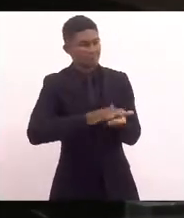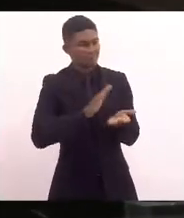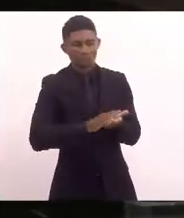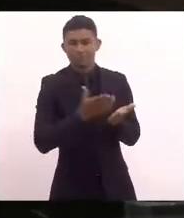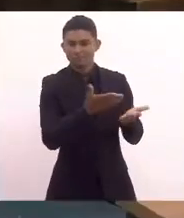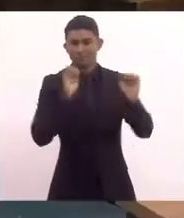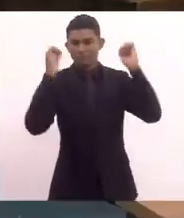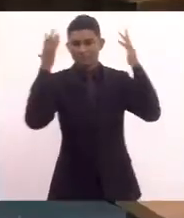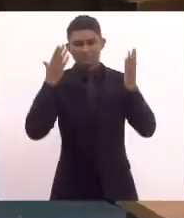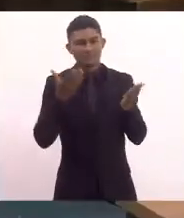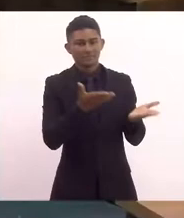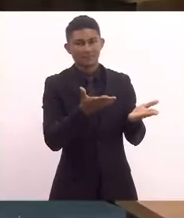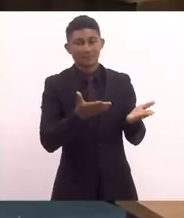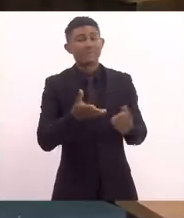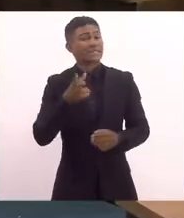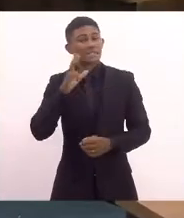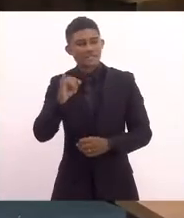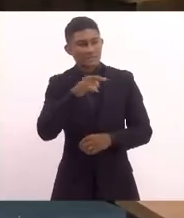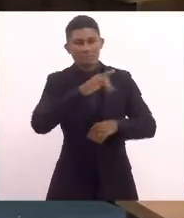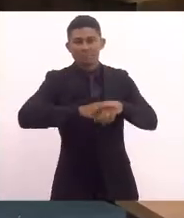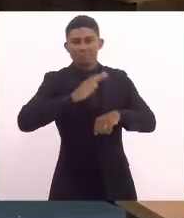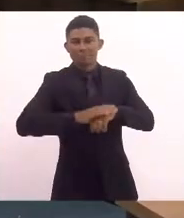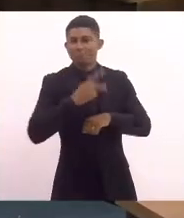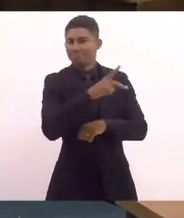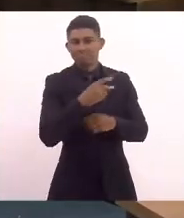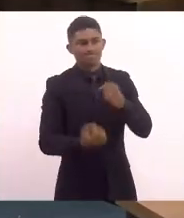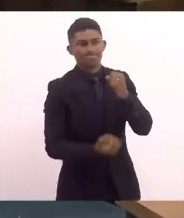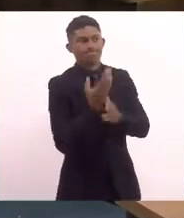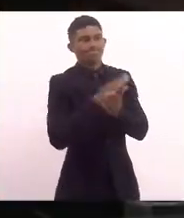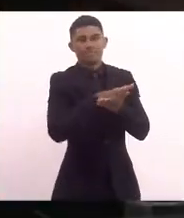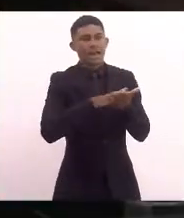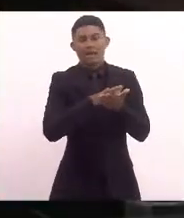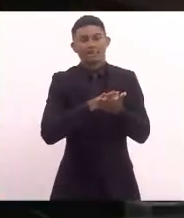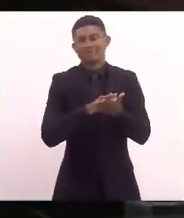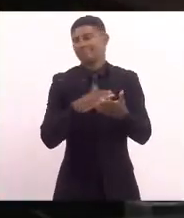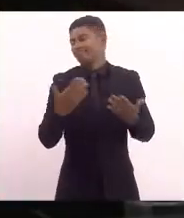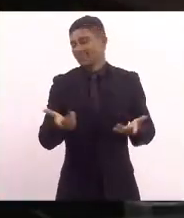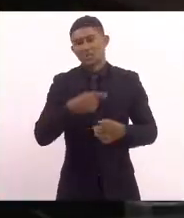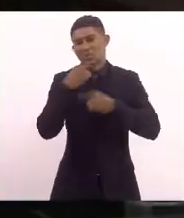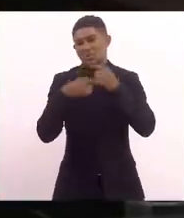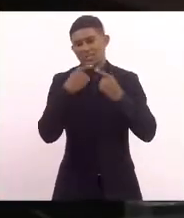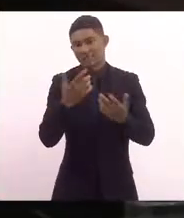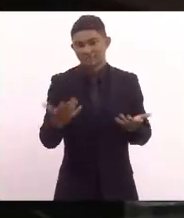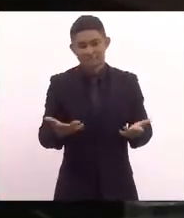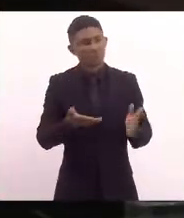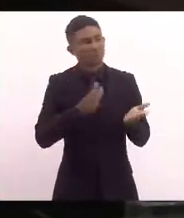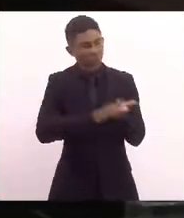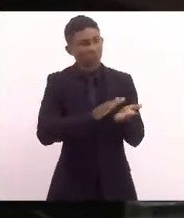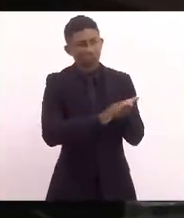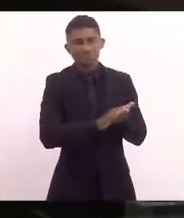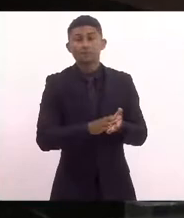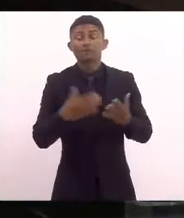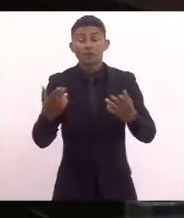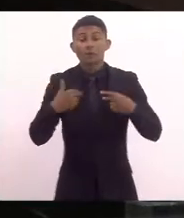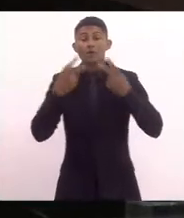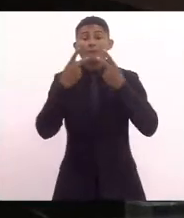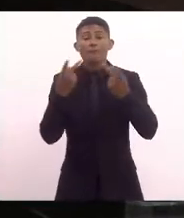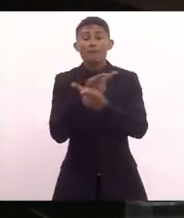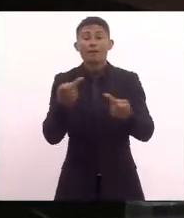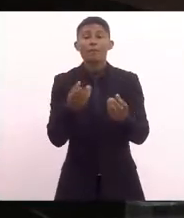José. Se não fosse a mãe do SATER, hoje o SATER não estava aí. Então, isso é só uma fala de